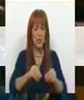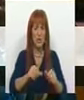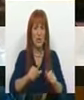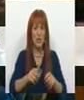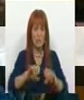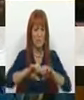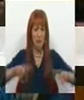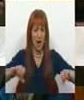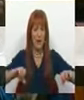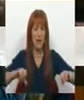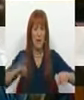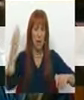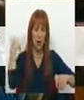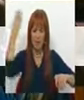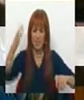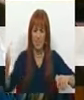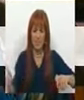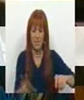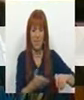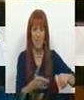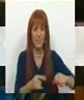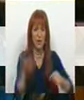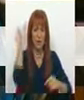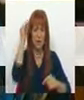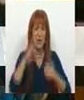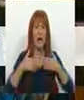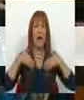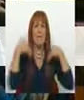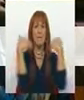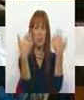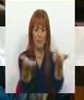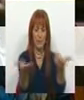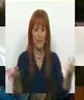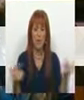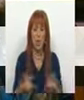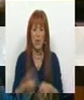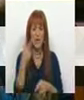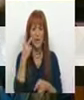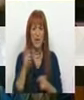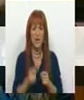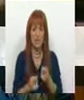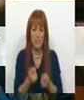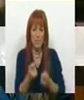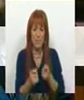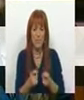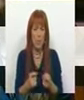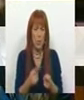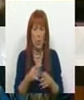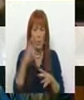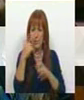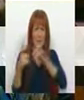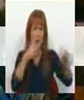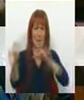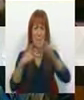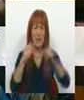territorialmente fraturado entre um litoral congestionado e um interior abandonado. Hoje assiste-se ao progressivo e incessante